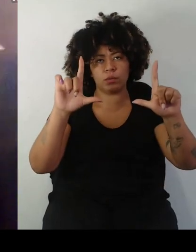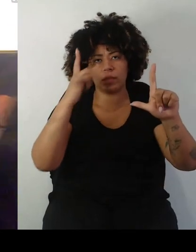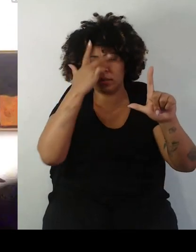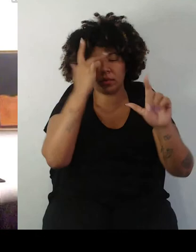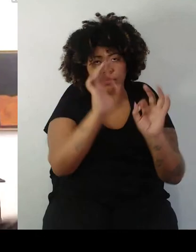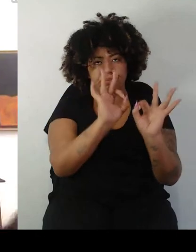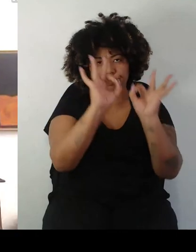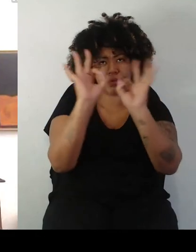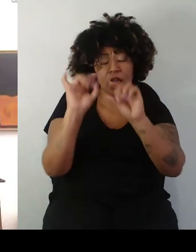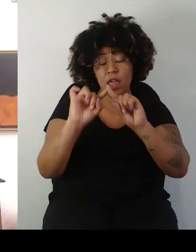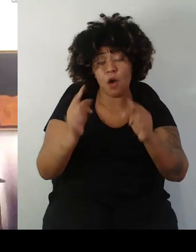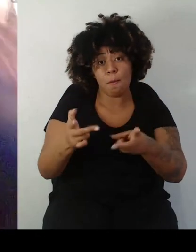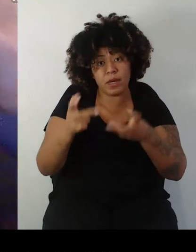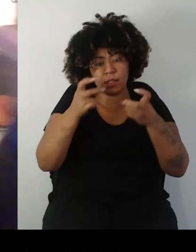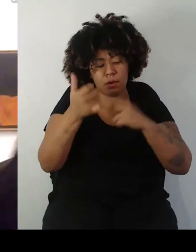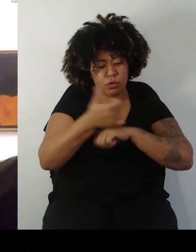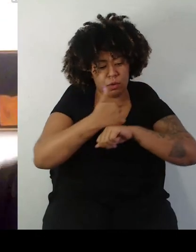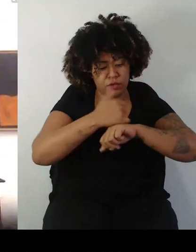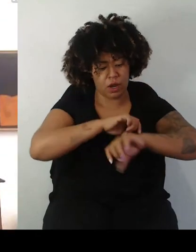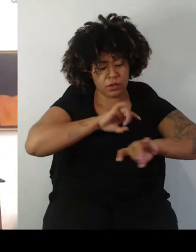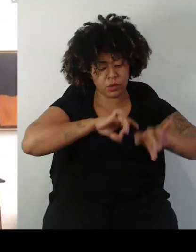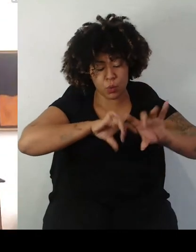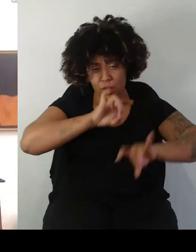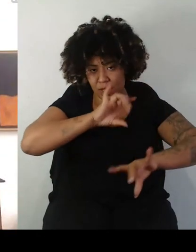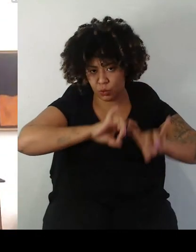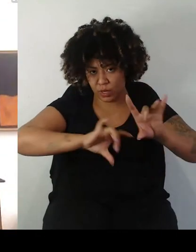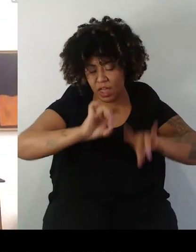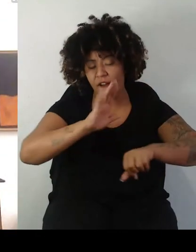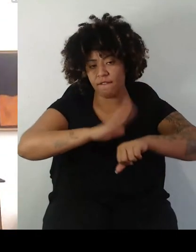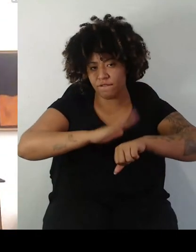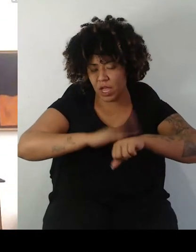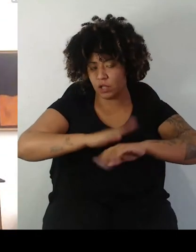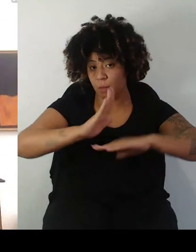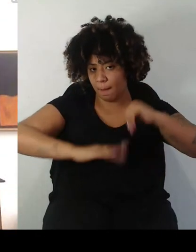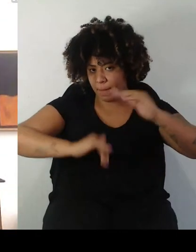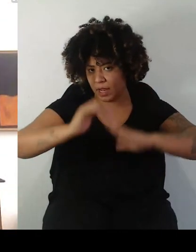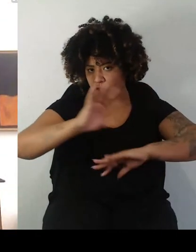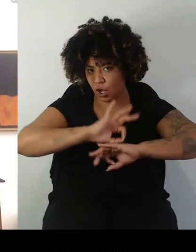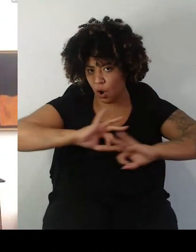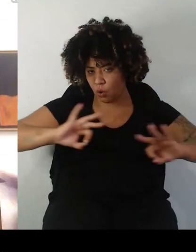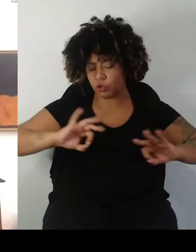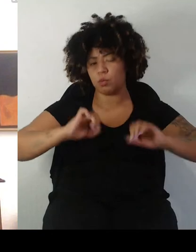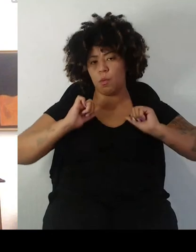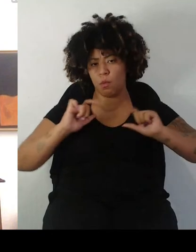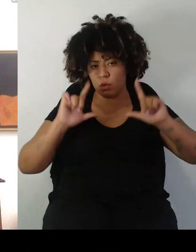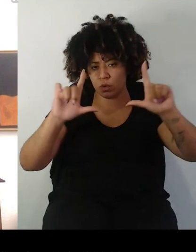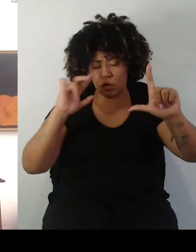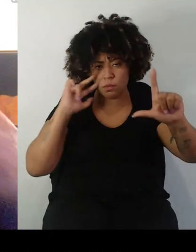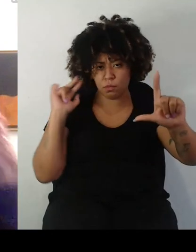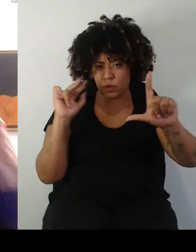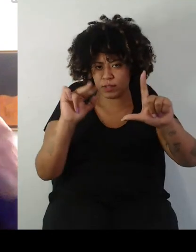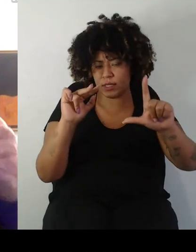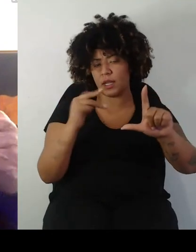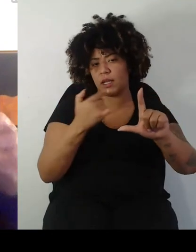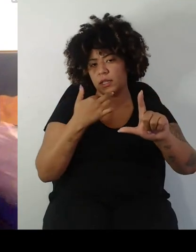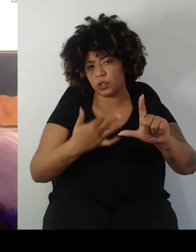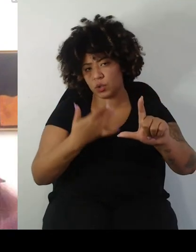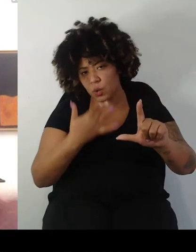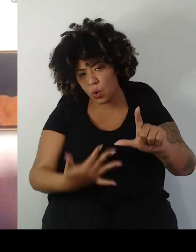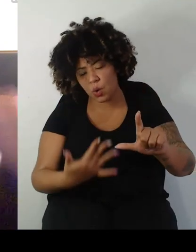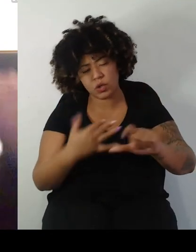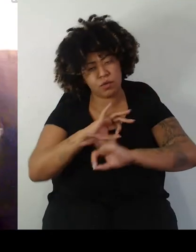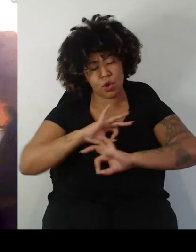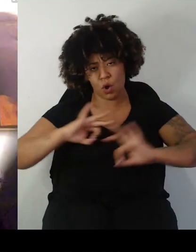fez um trabalho Fantástico com a apresentação à disposição dos quadros as cores das paredes